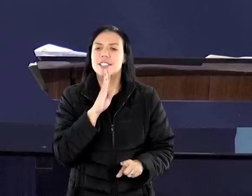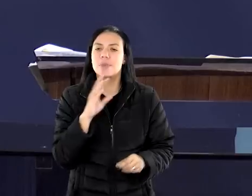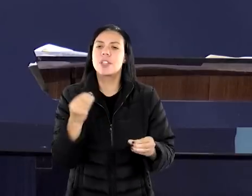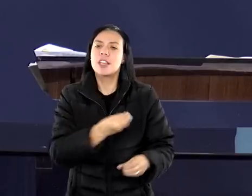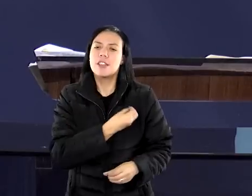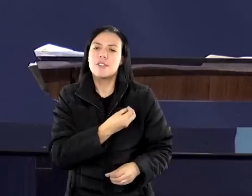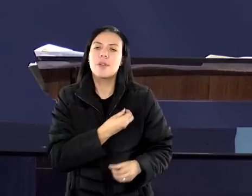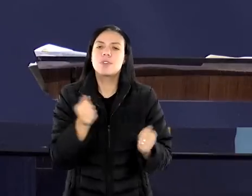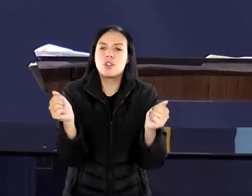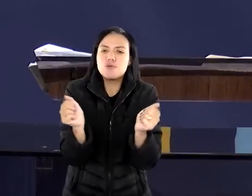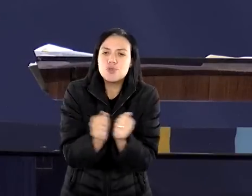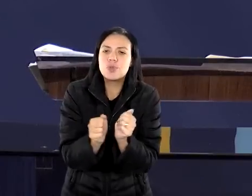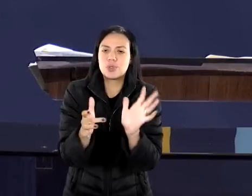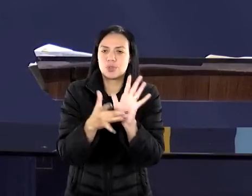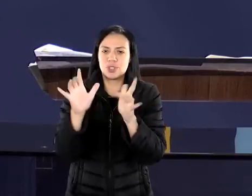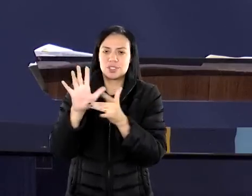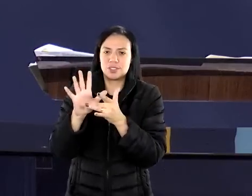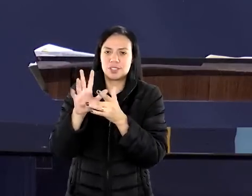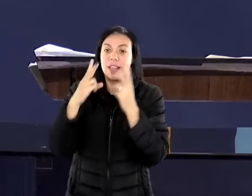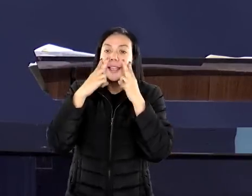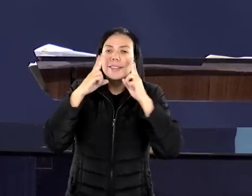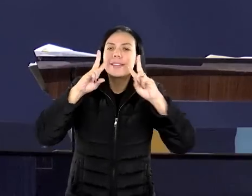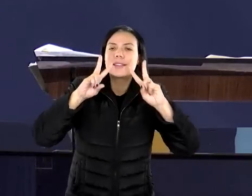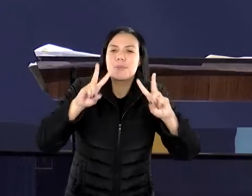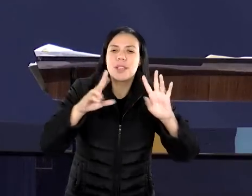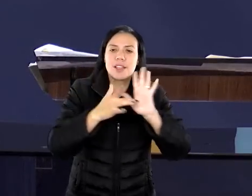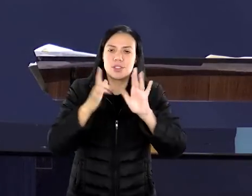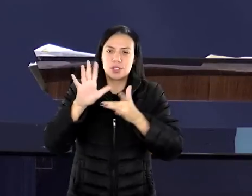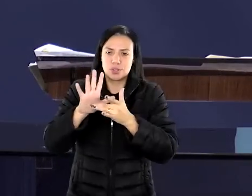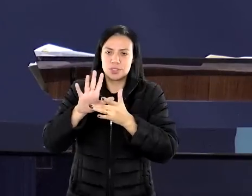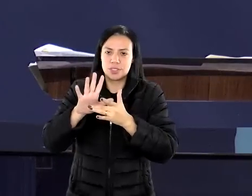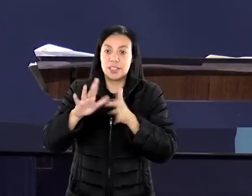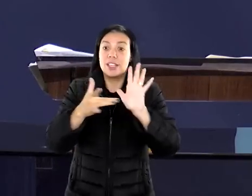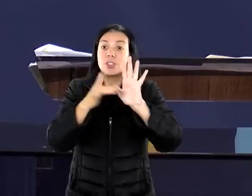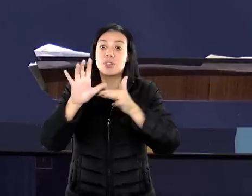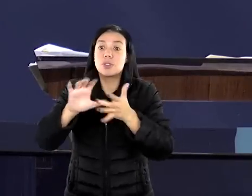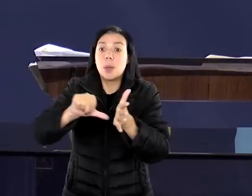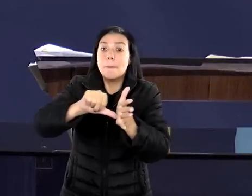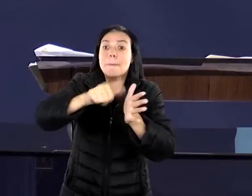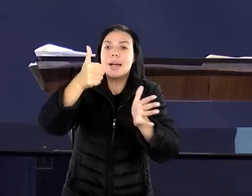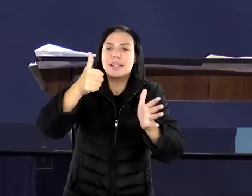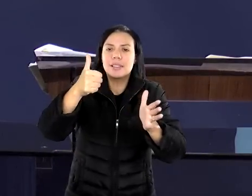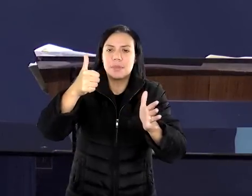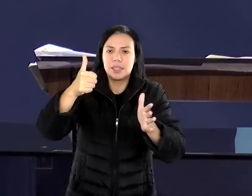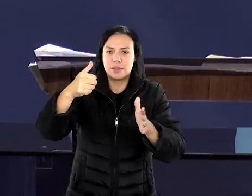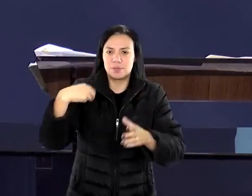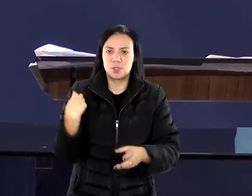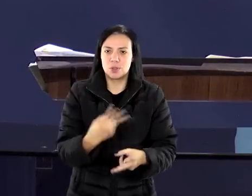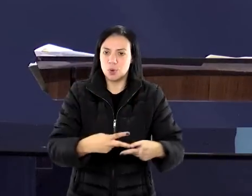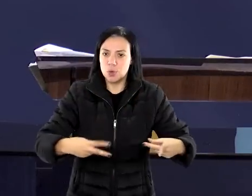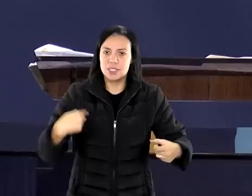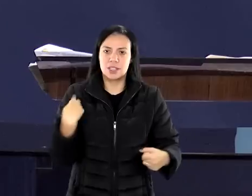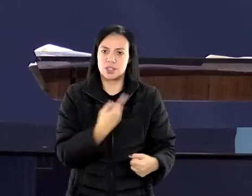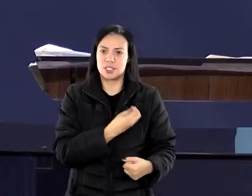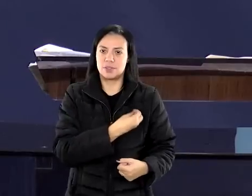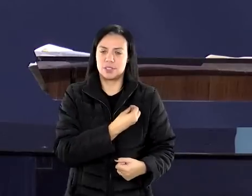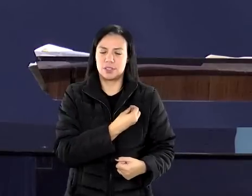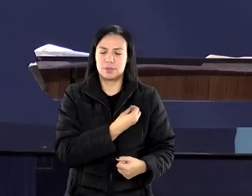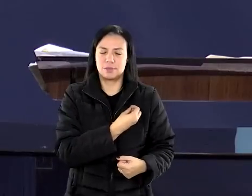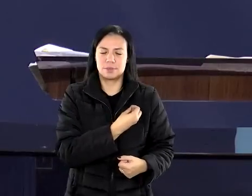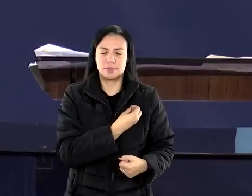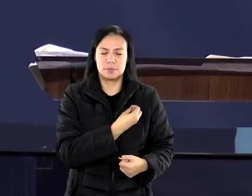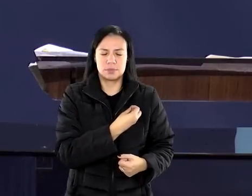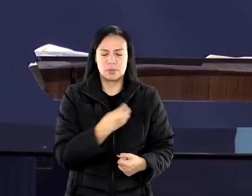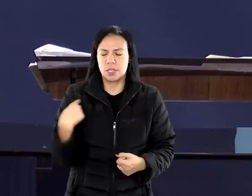que você tem que testemunhar a Jesus. Jesus Cristo tem que ser a primeira coisa na sua vida. Pai querido, nós humildemente nos curvamos diante do Senhor.